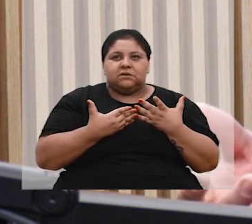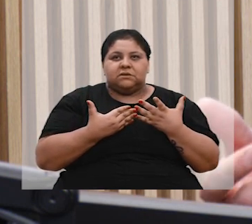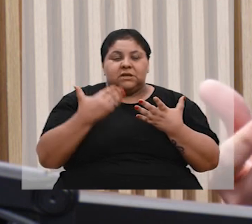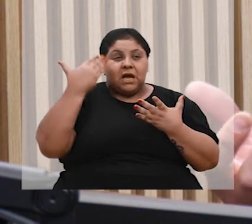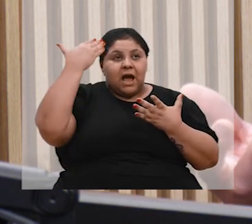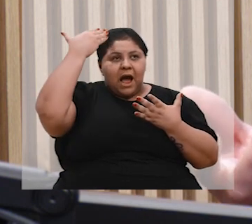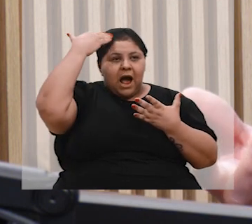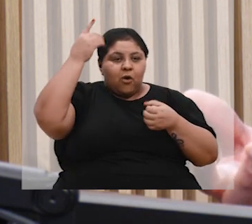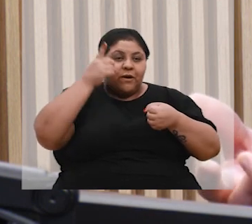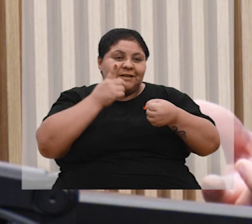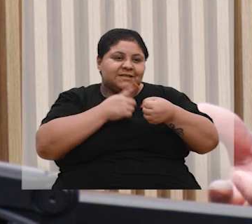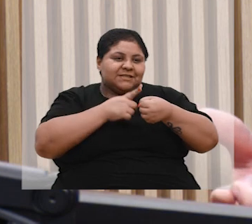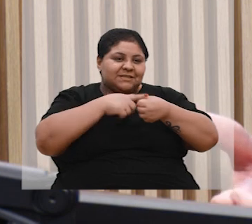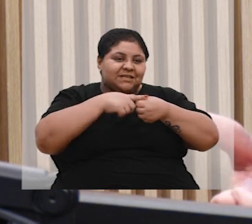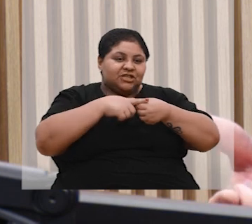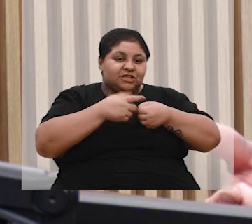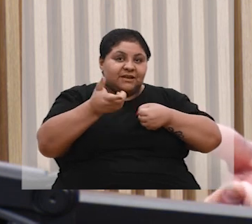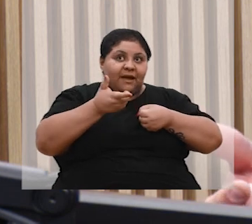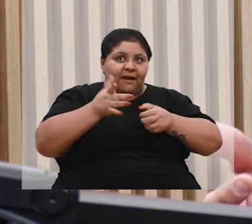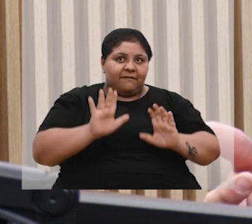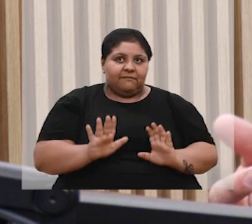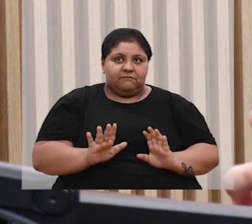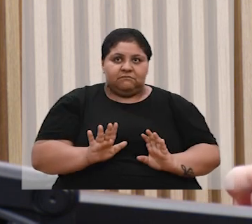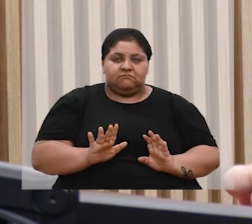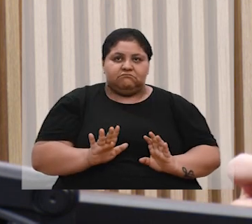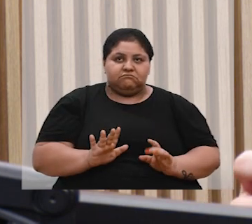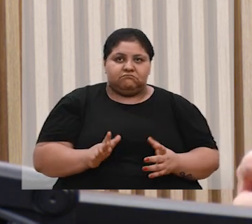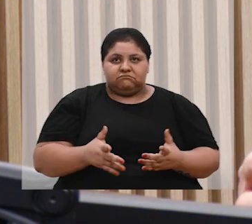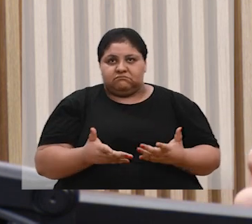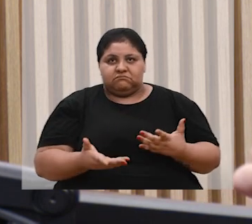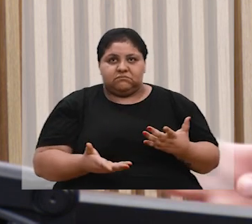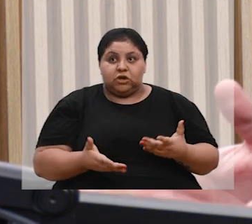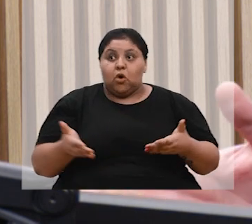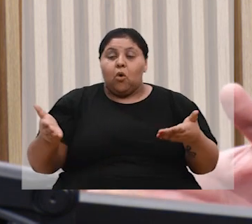aquilo que a cidade passa a exigir.